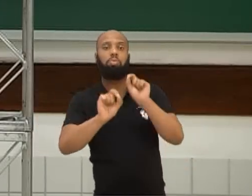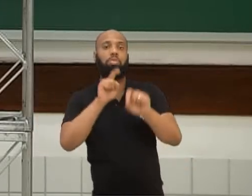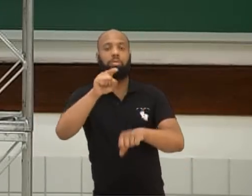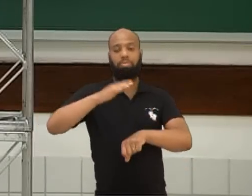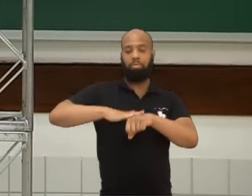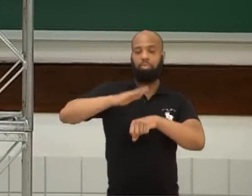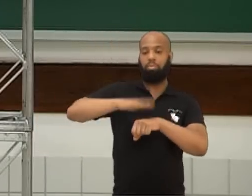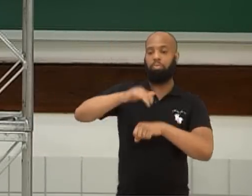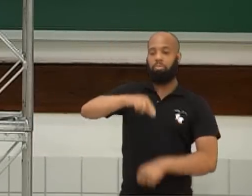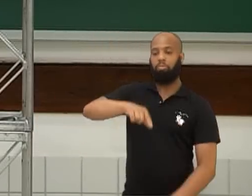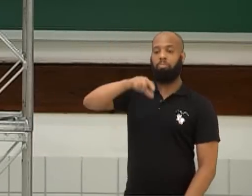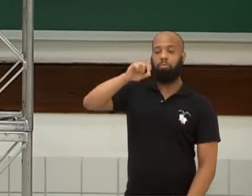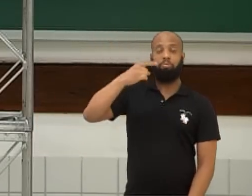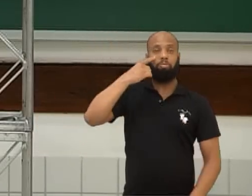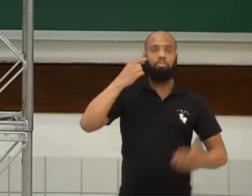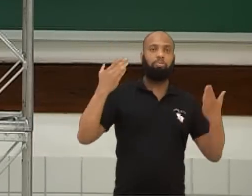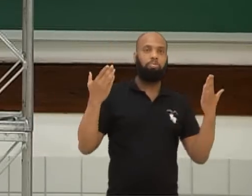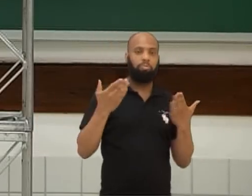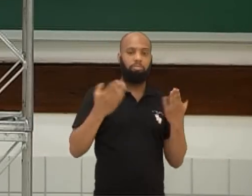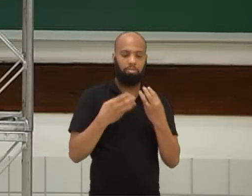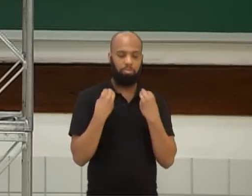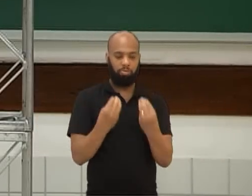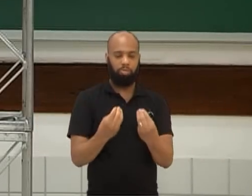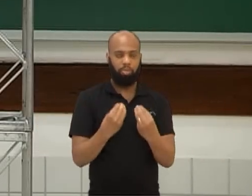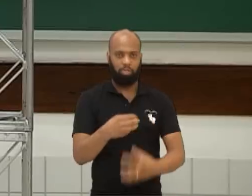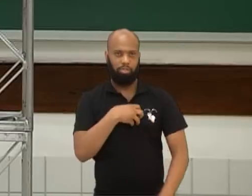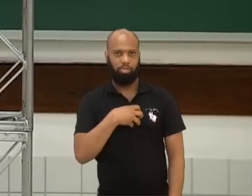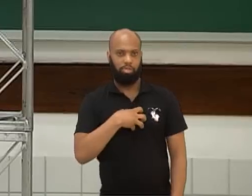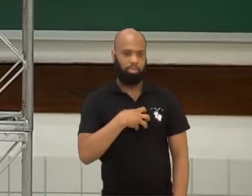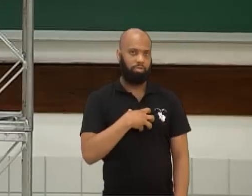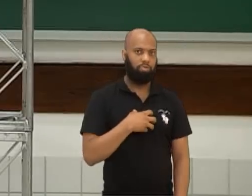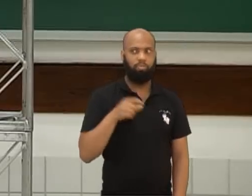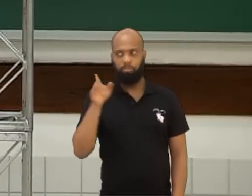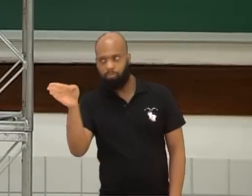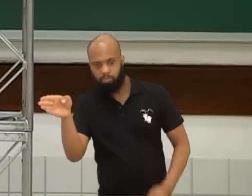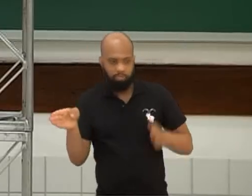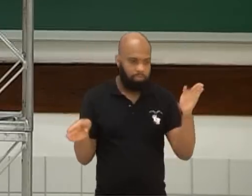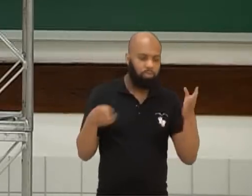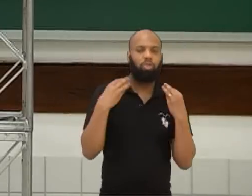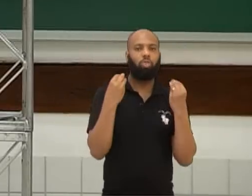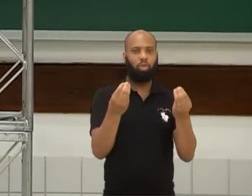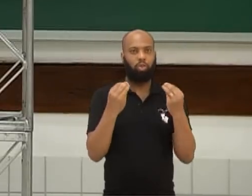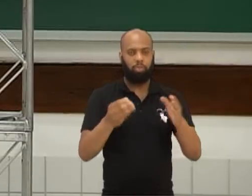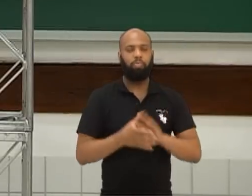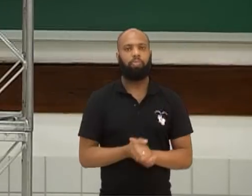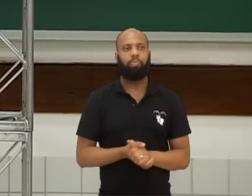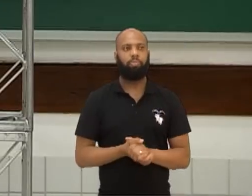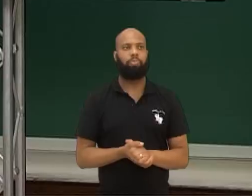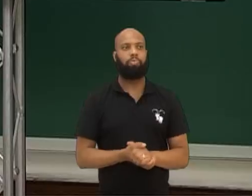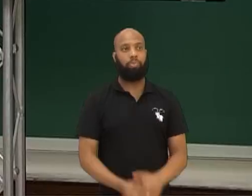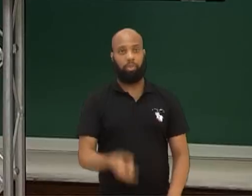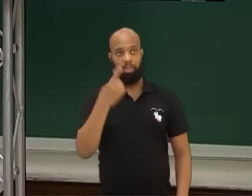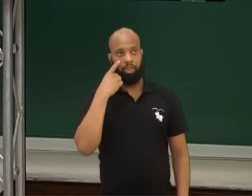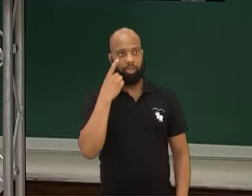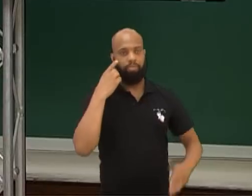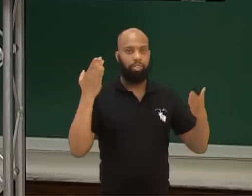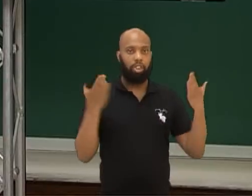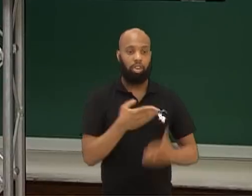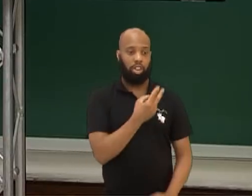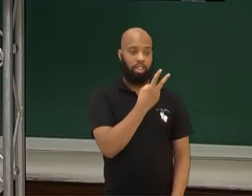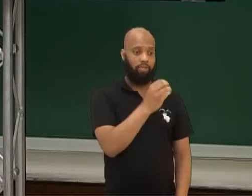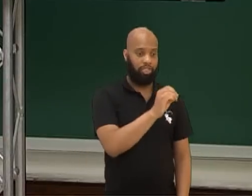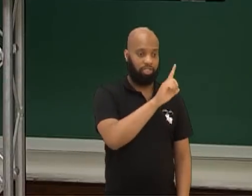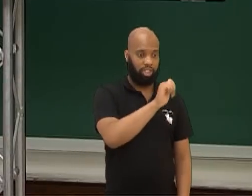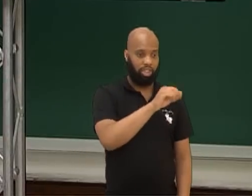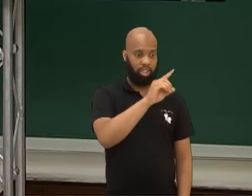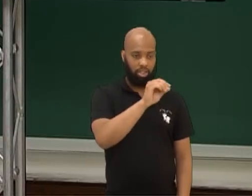fez. Aí, vamos ver comigo como que fica de um jeito ou de outro? Vem comigo. Então, aqui, ó. Então, o icosságono tem